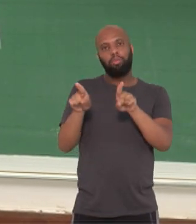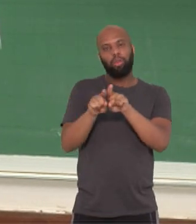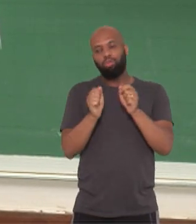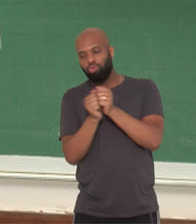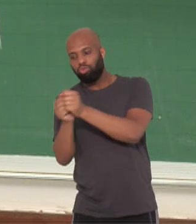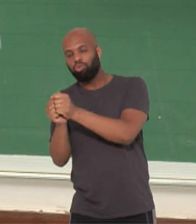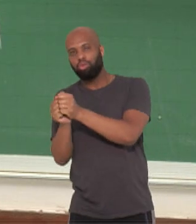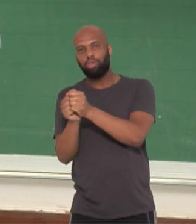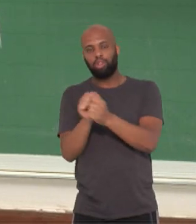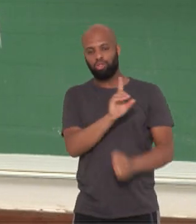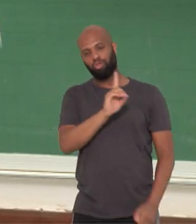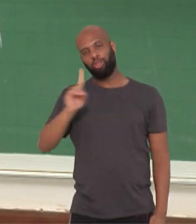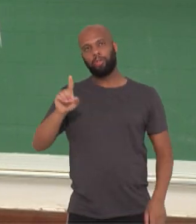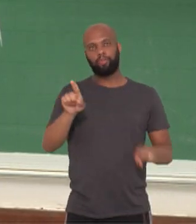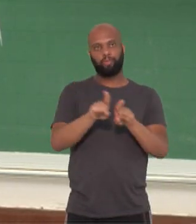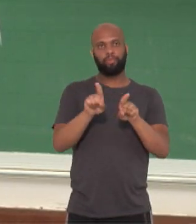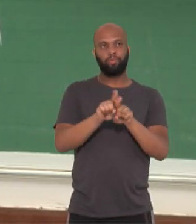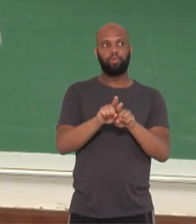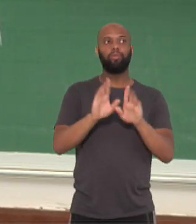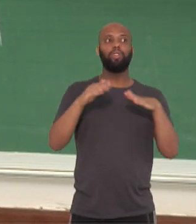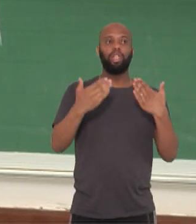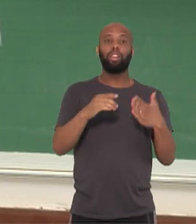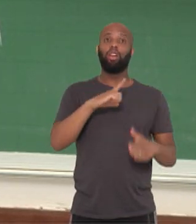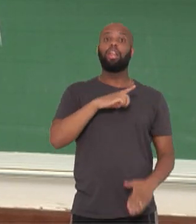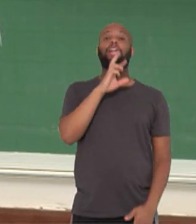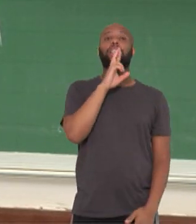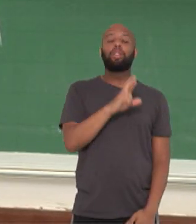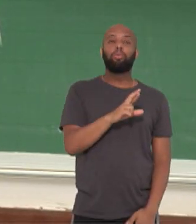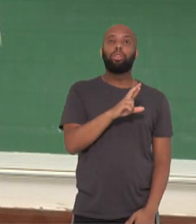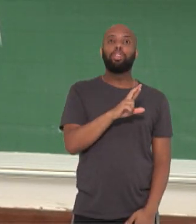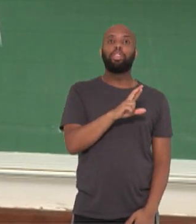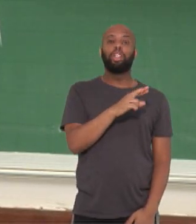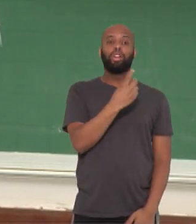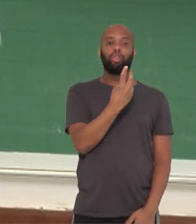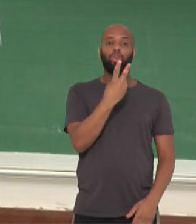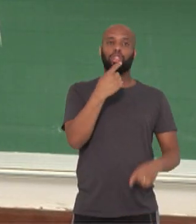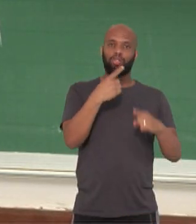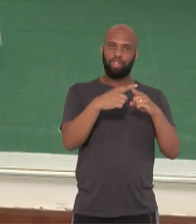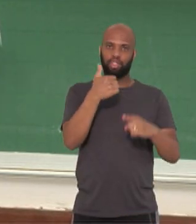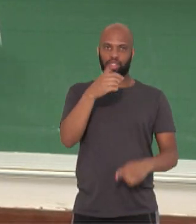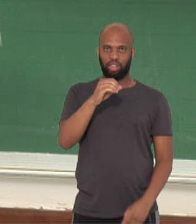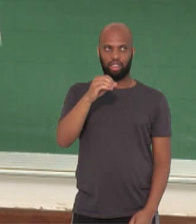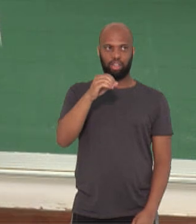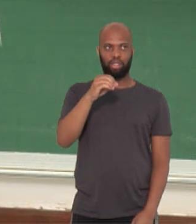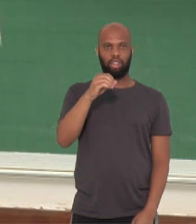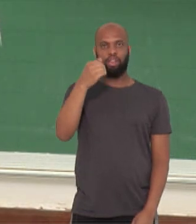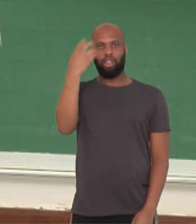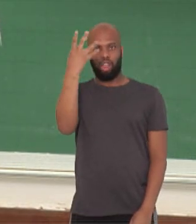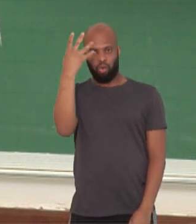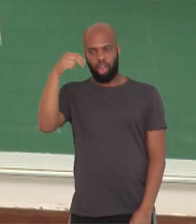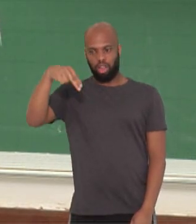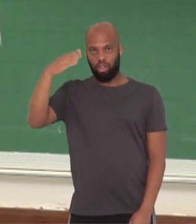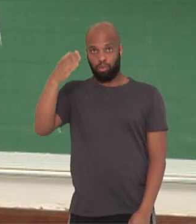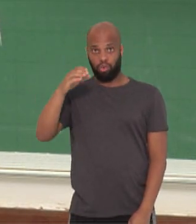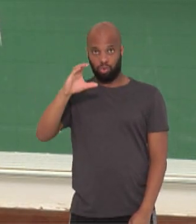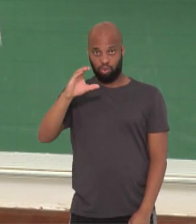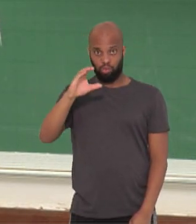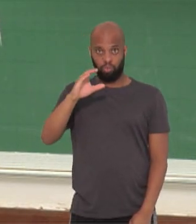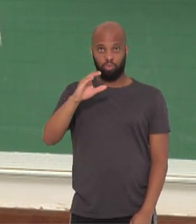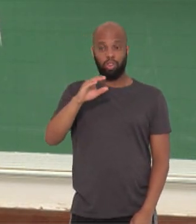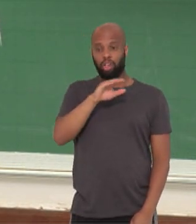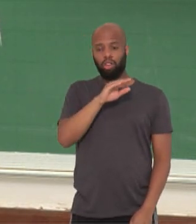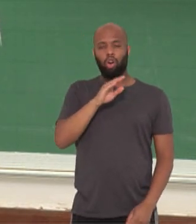sentido. Então é parte da resposta. Módulo do campo elétrico, 2 vezes 10 elevado à quarta newton por coulomb. Direção e